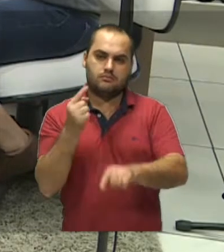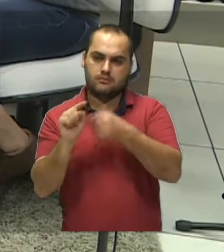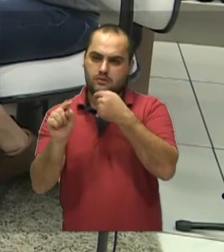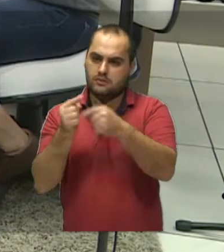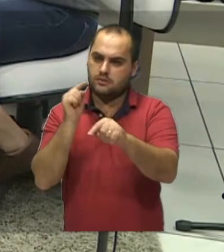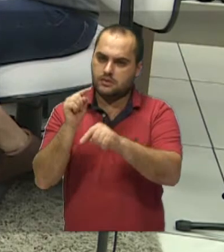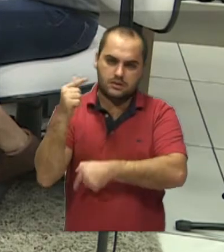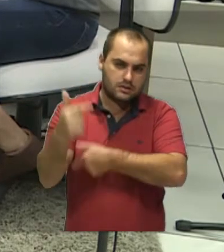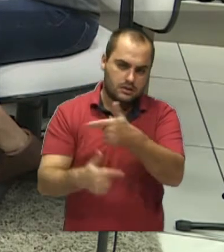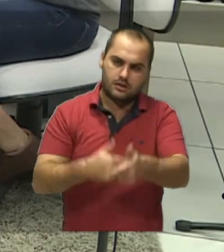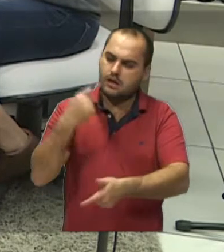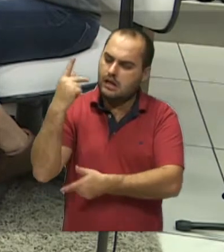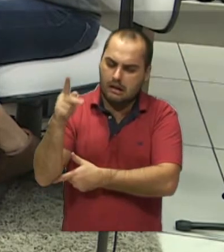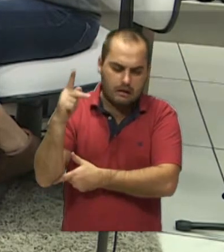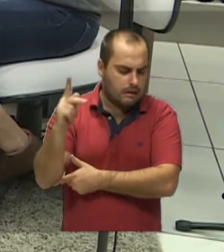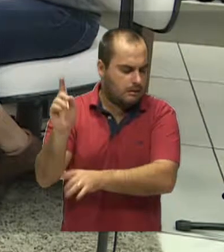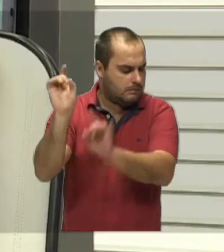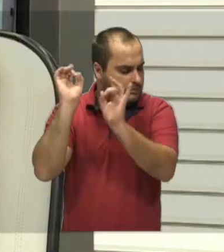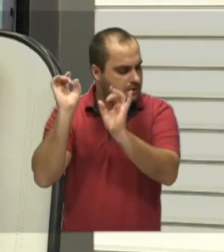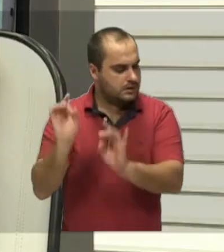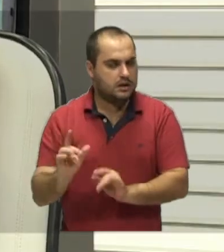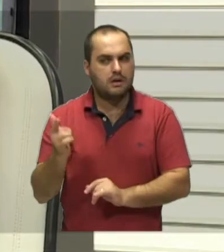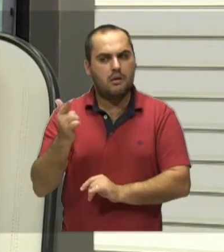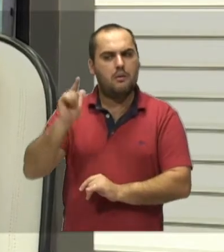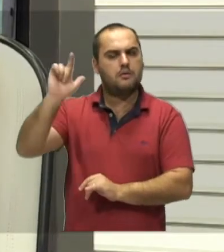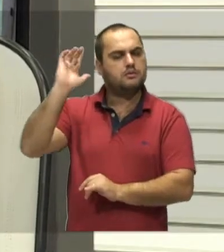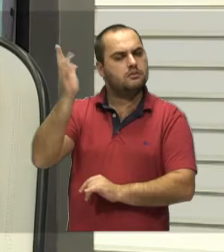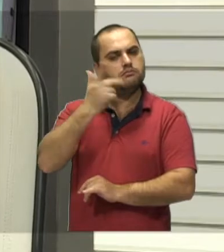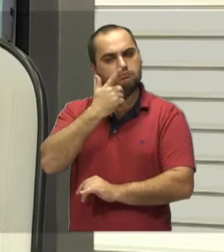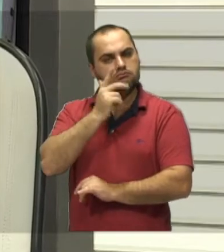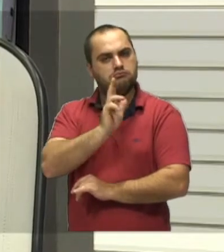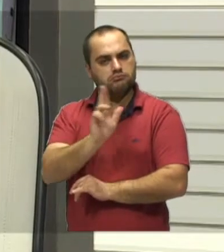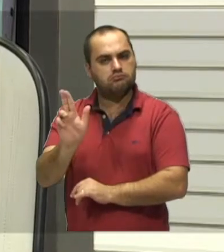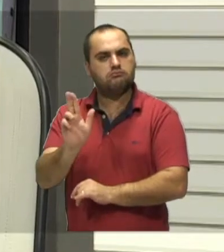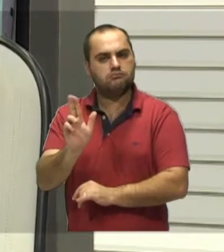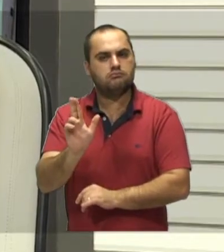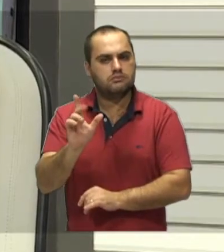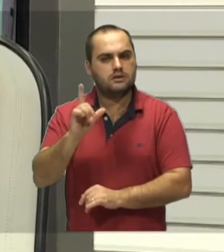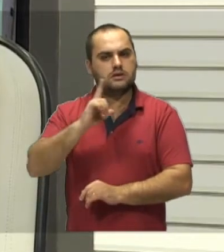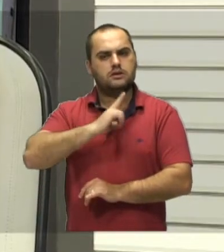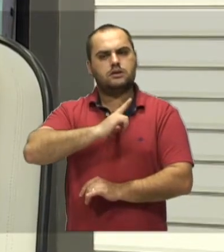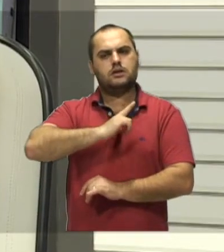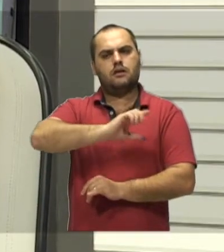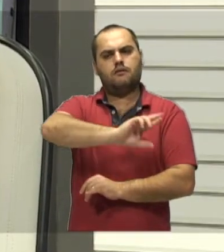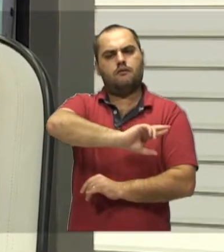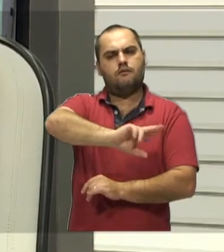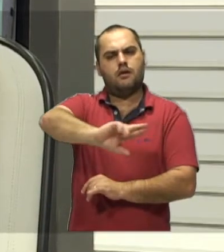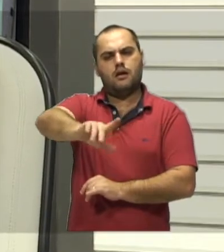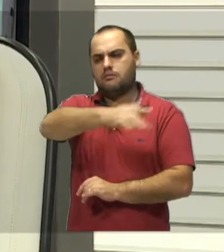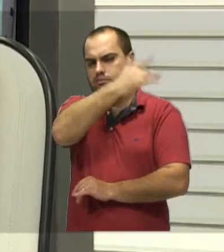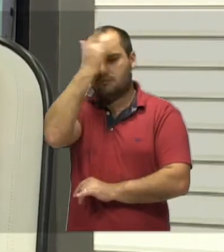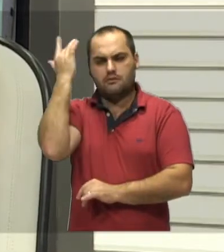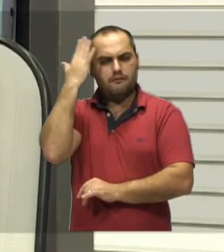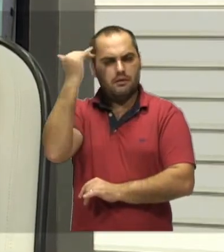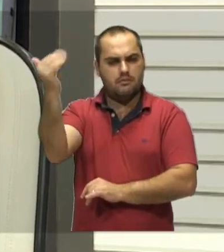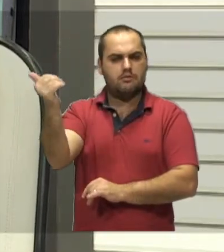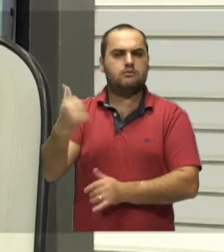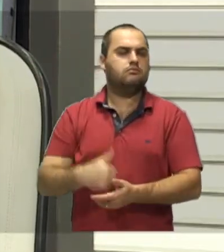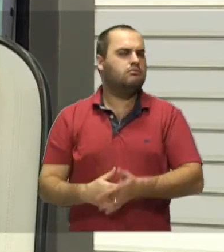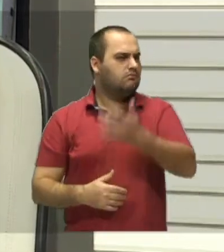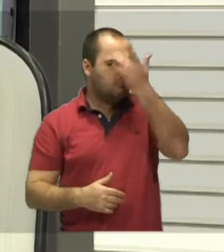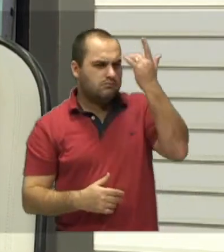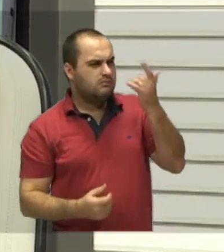trabalho surpreendente, e outros que eu já citei. Então, assim, a gente está muito bem servido de compositor. As pessoas falam, pô, mas ninguém mais produz nada na